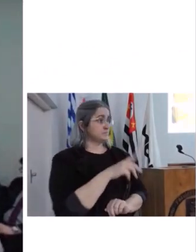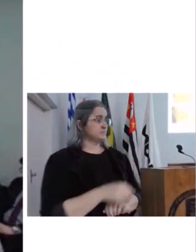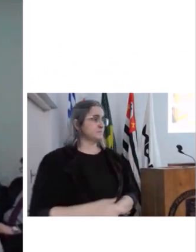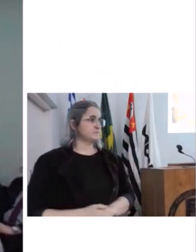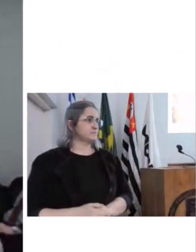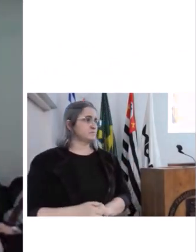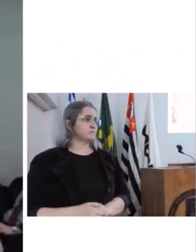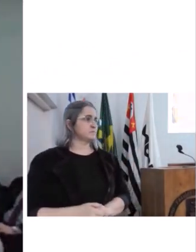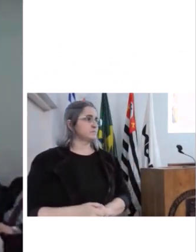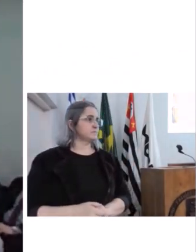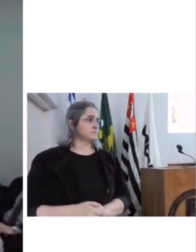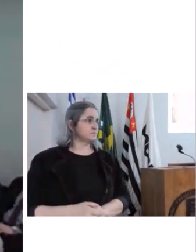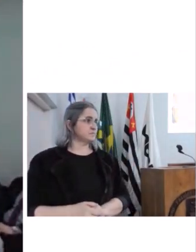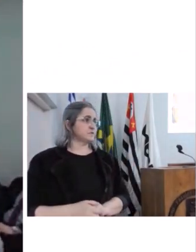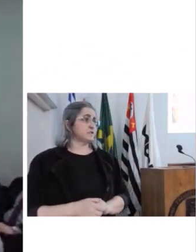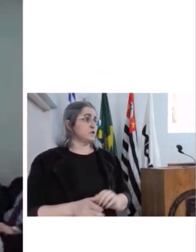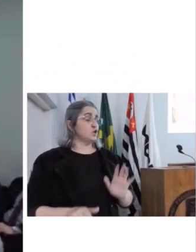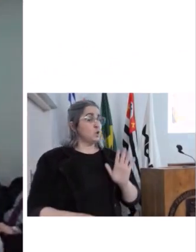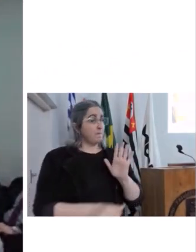Não?